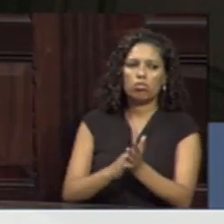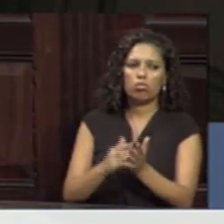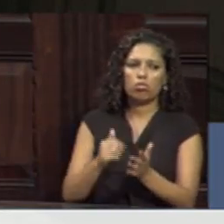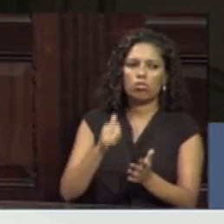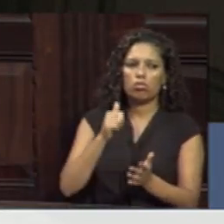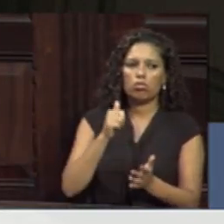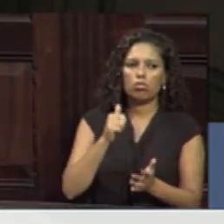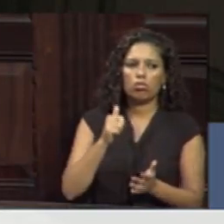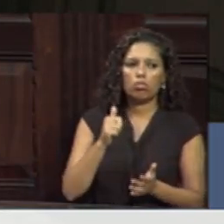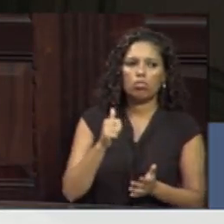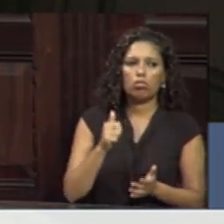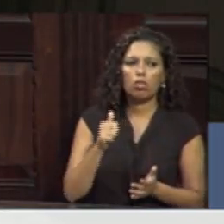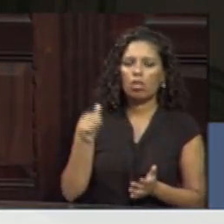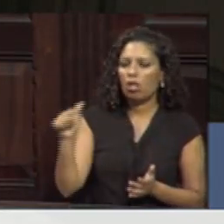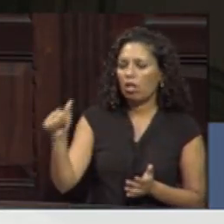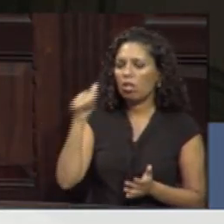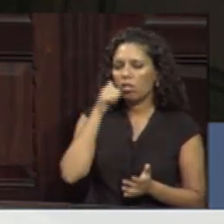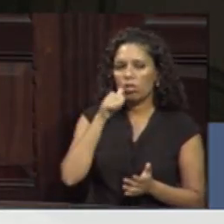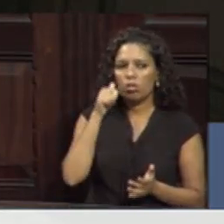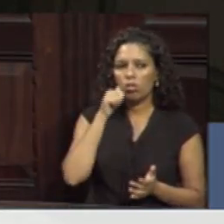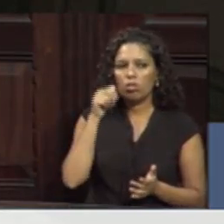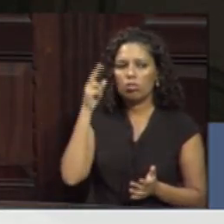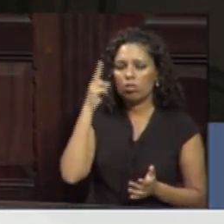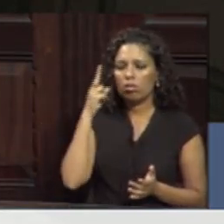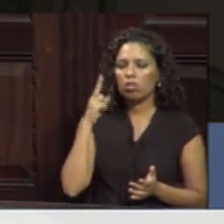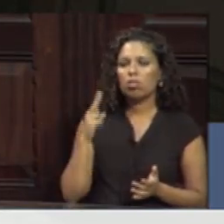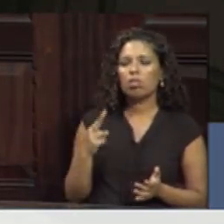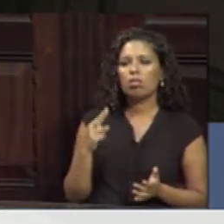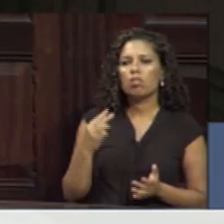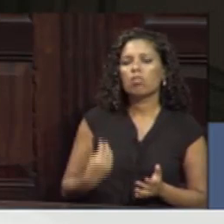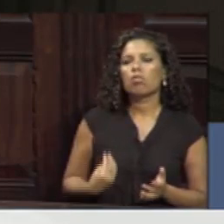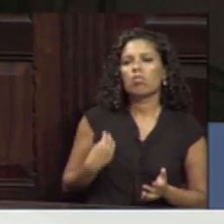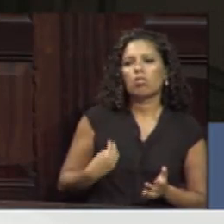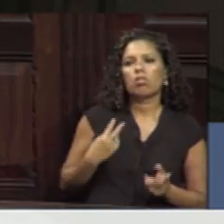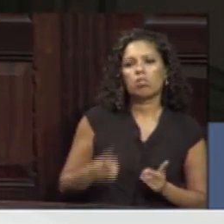Marielle vive. Anderson vive